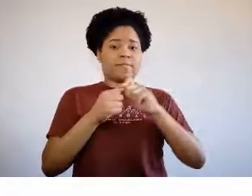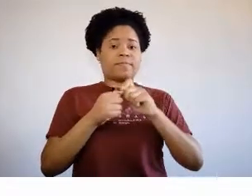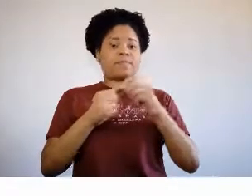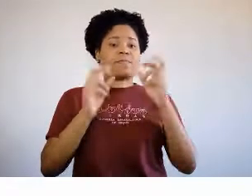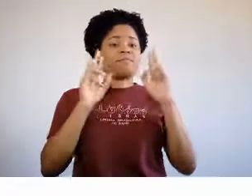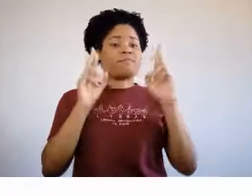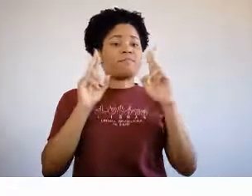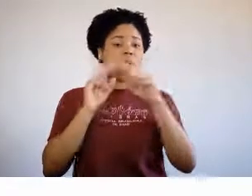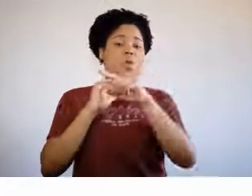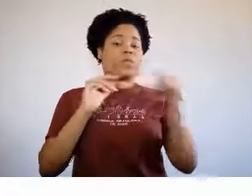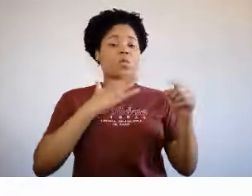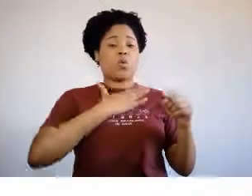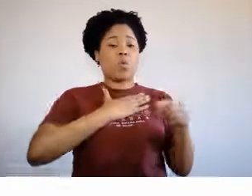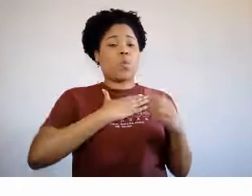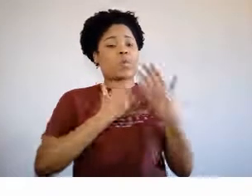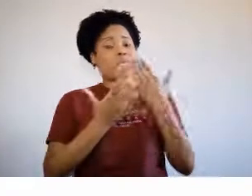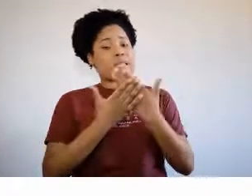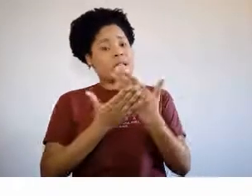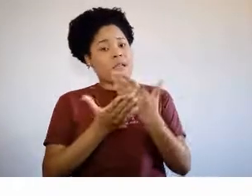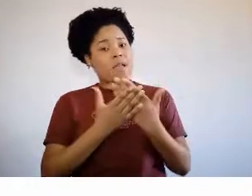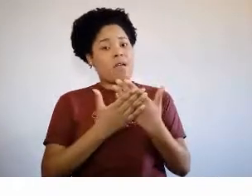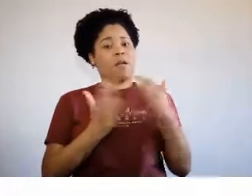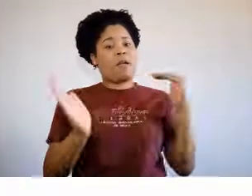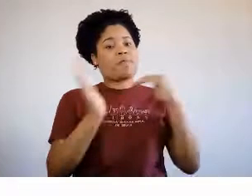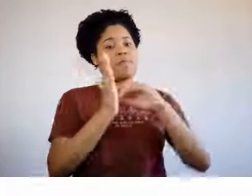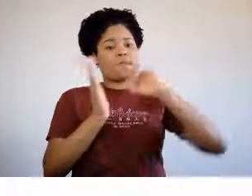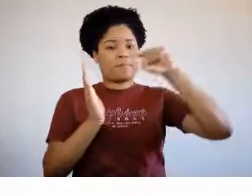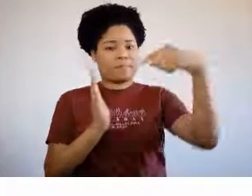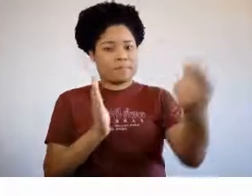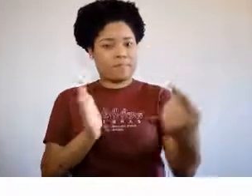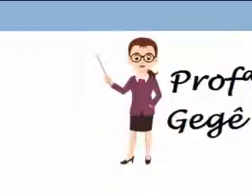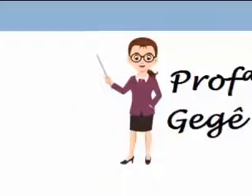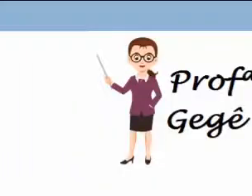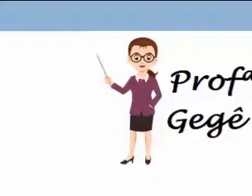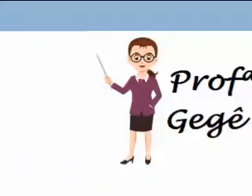para vocês fazerem. Espero que vocês tenham gostado dessa aula e até a próxima!